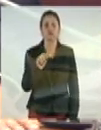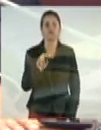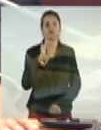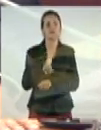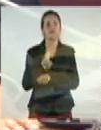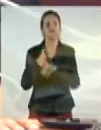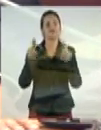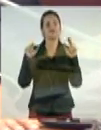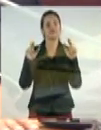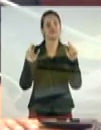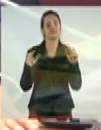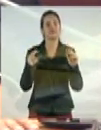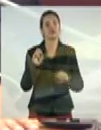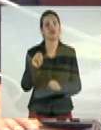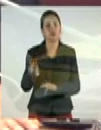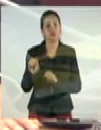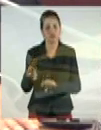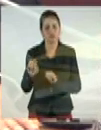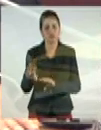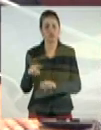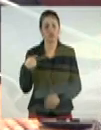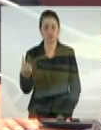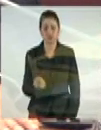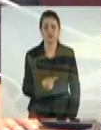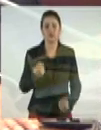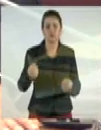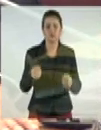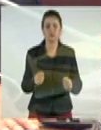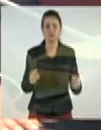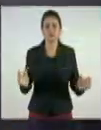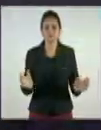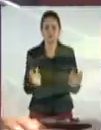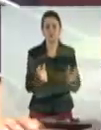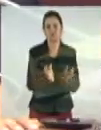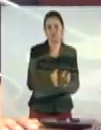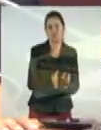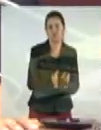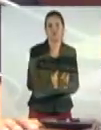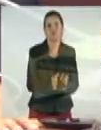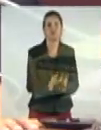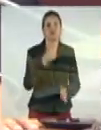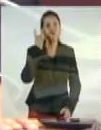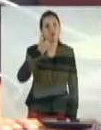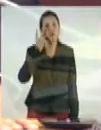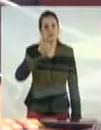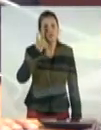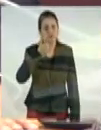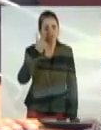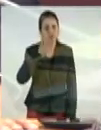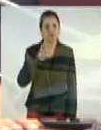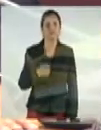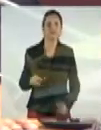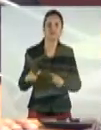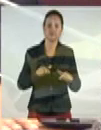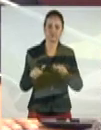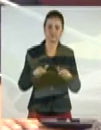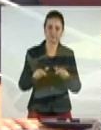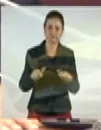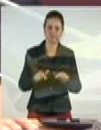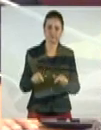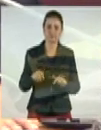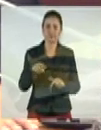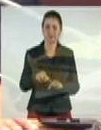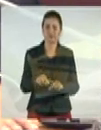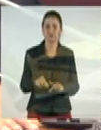educação acho que nós também temos que formar uma comissão de Deputados para que a gente possa trabalhar tratar esse